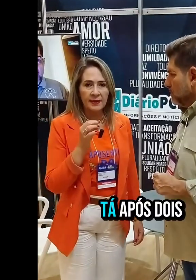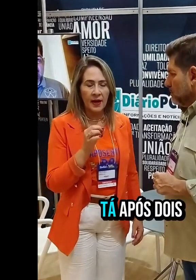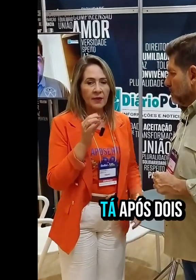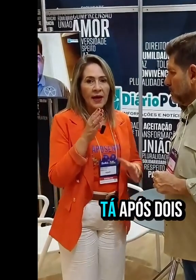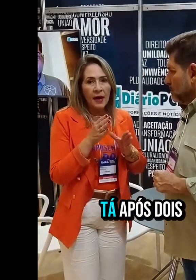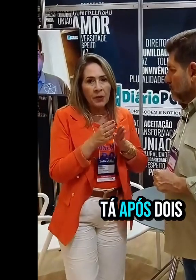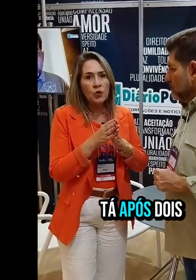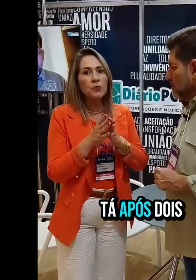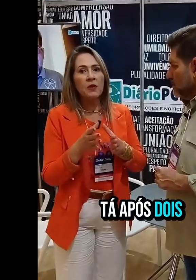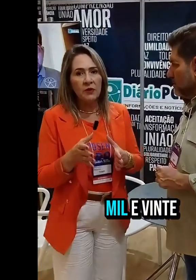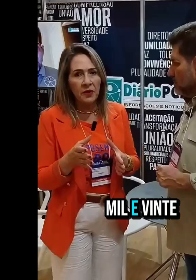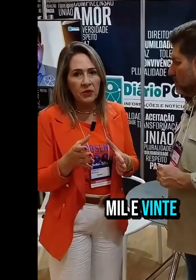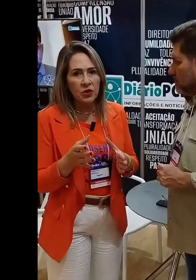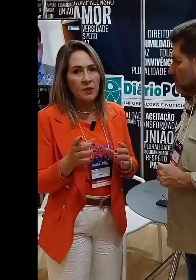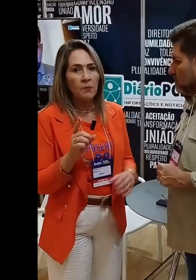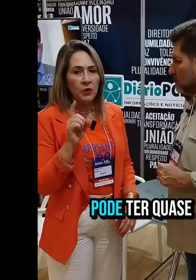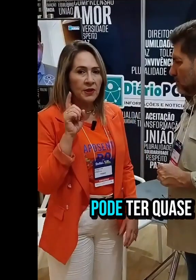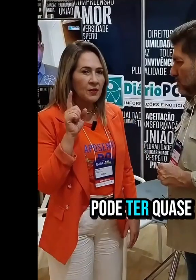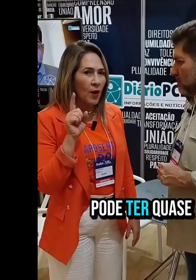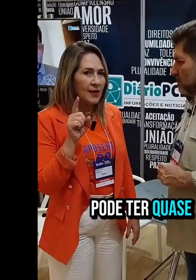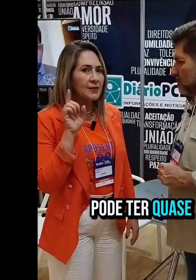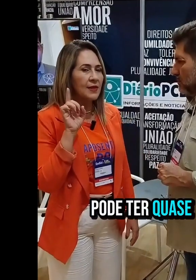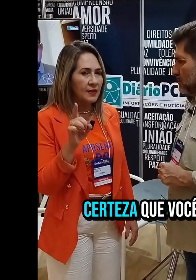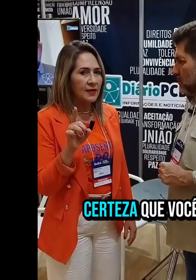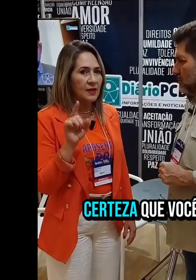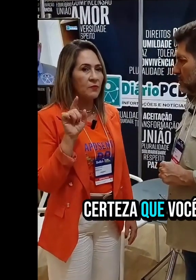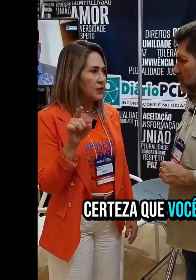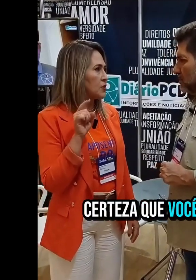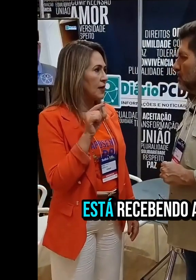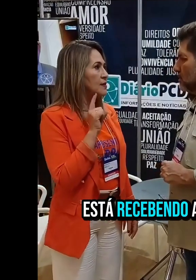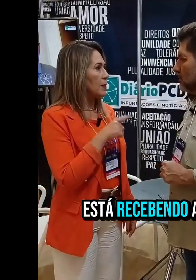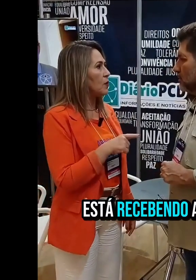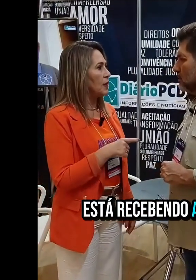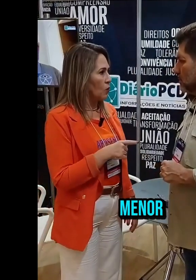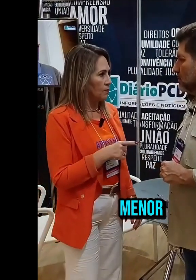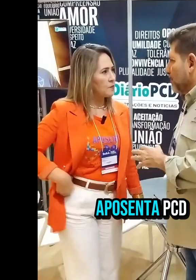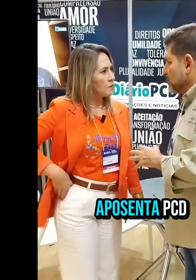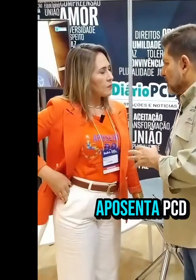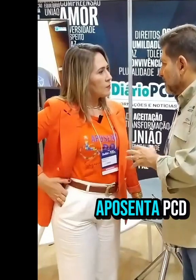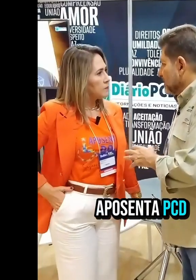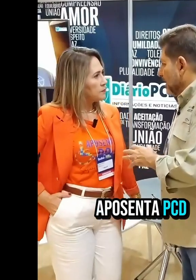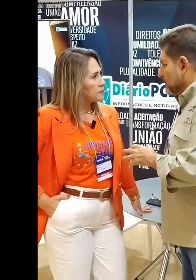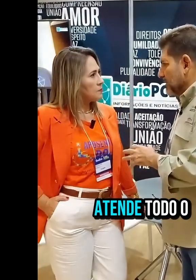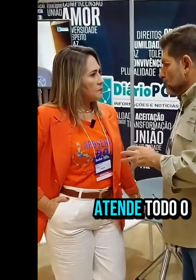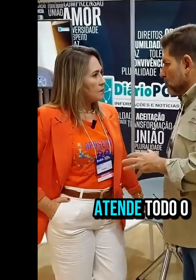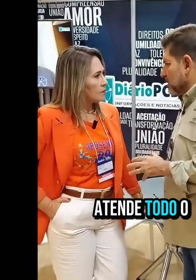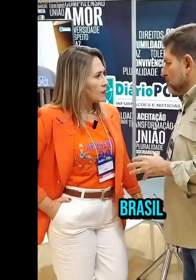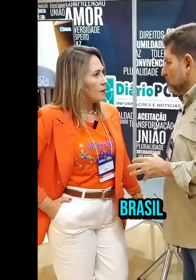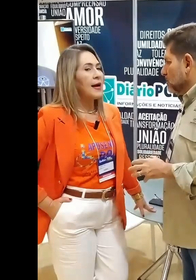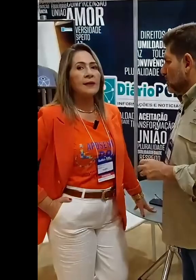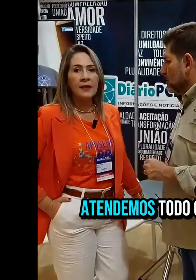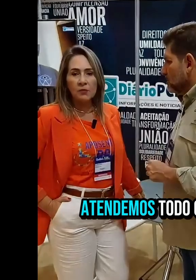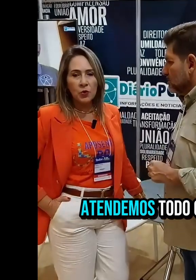reforma, tá? Após 2020, pode ter quase certeza que você está recebendo a menor. A Aposenta PCD atende todo